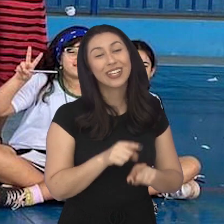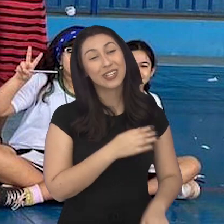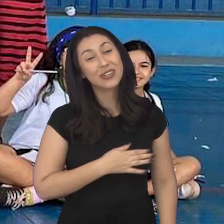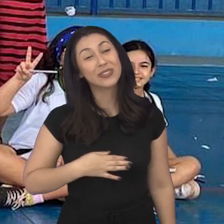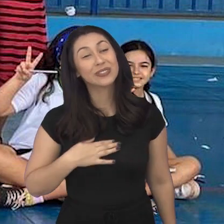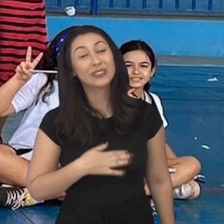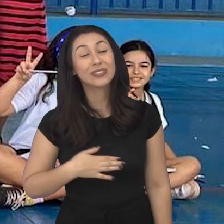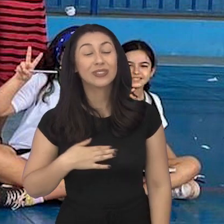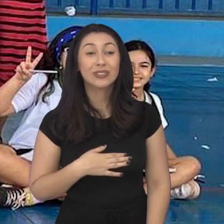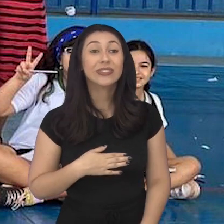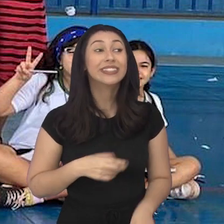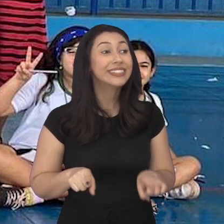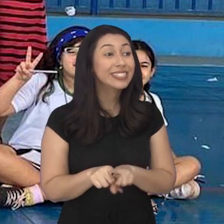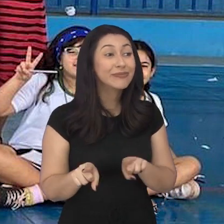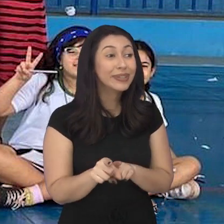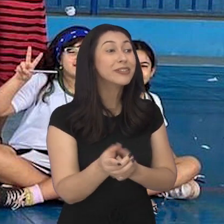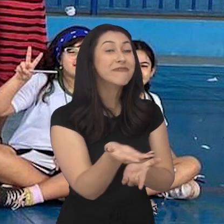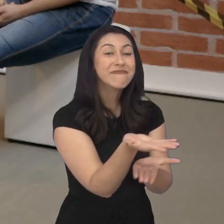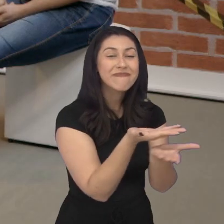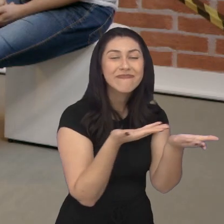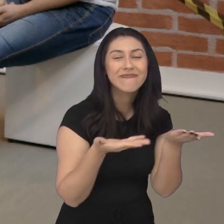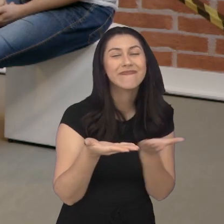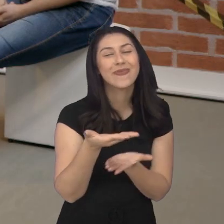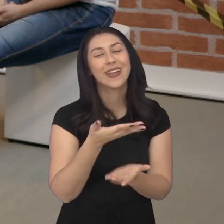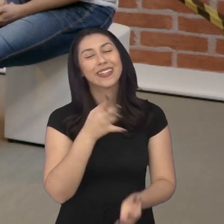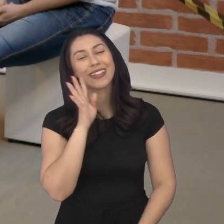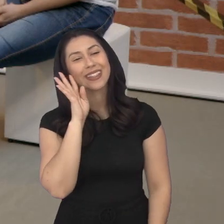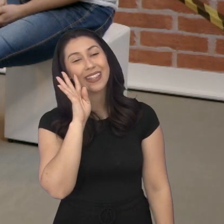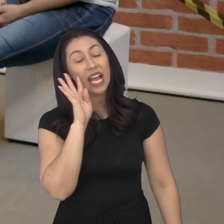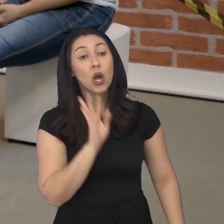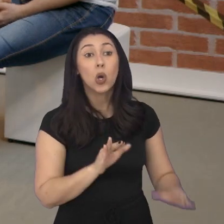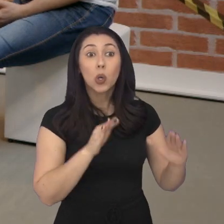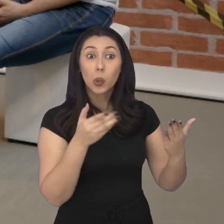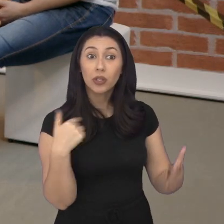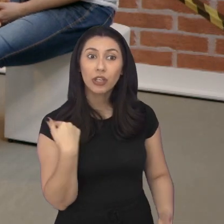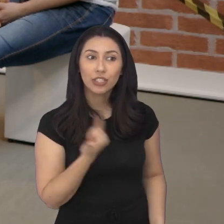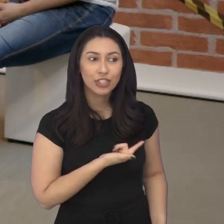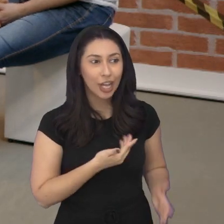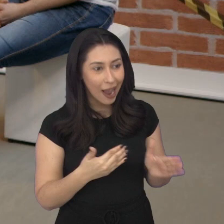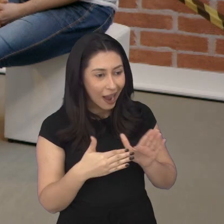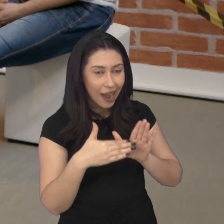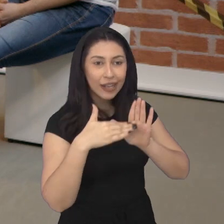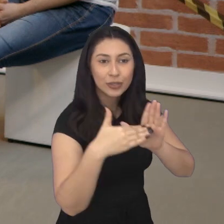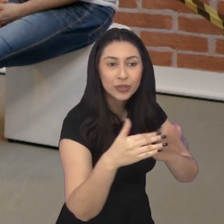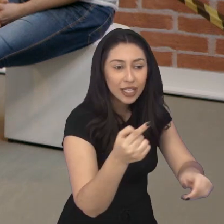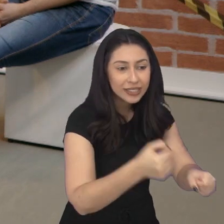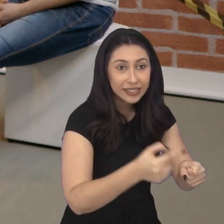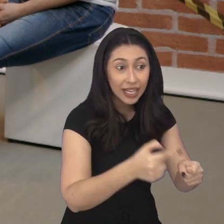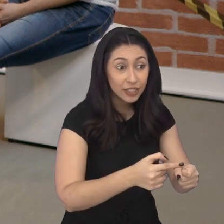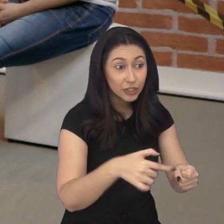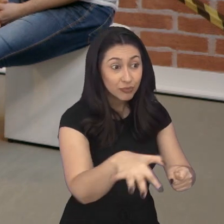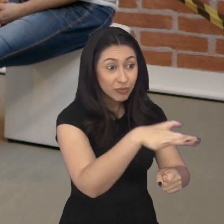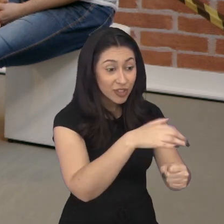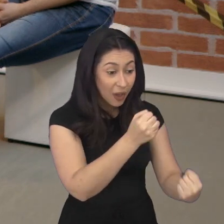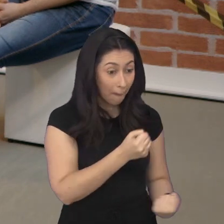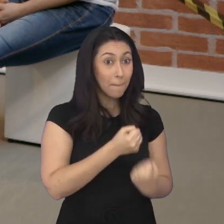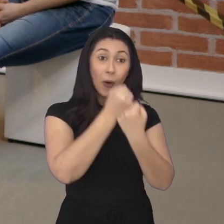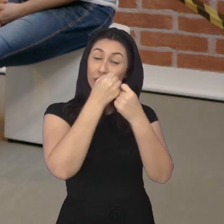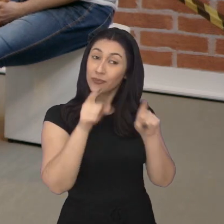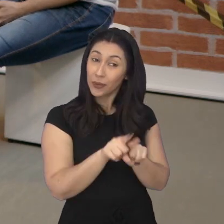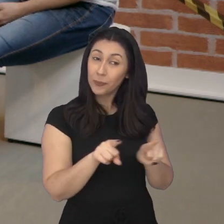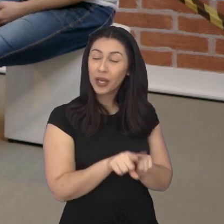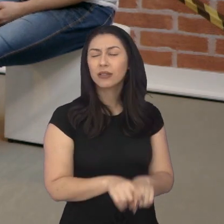e acaba sendo muito recíproco, né. Eu acho que quando a gente investe onde a gente está, a gente acaba tendo de volta. Com certeza. Com